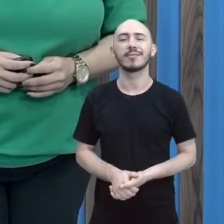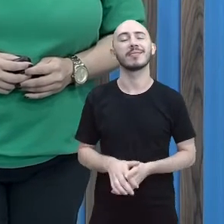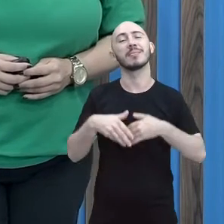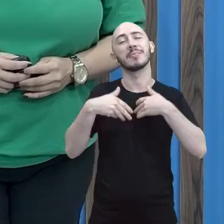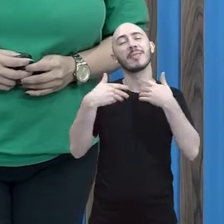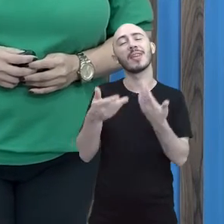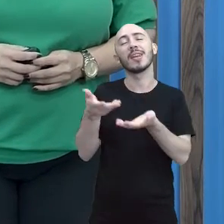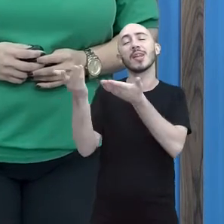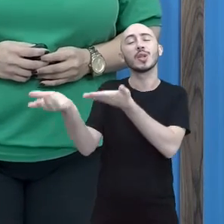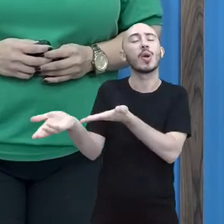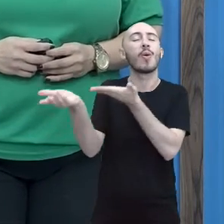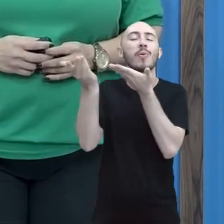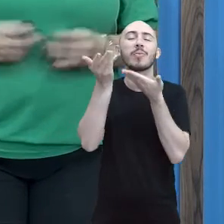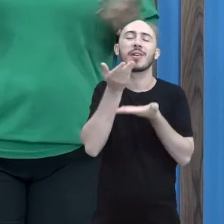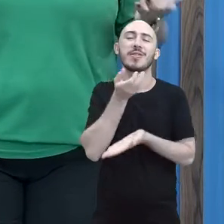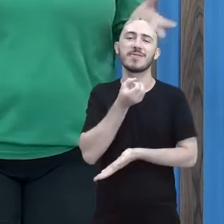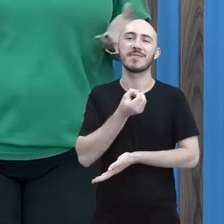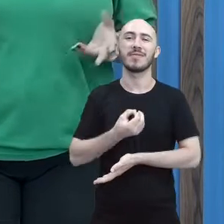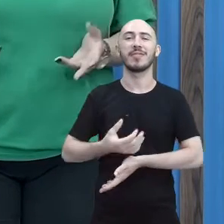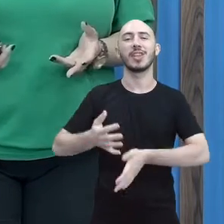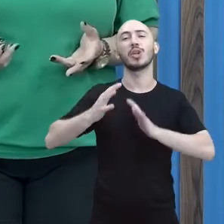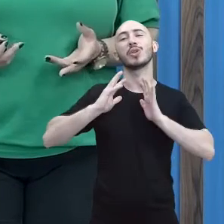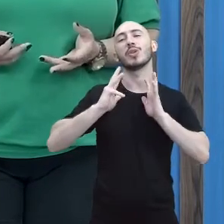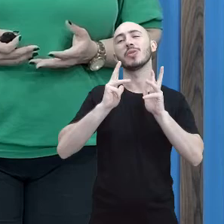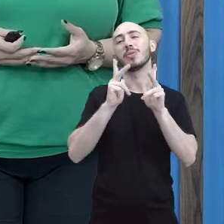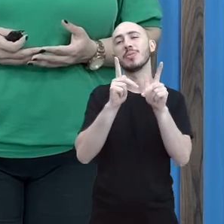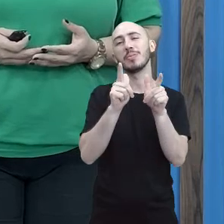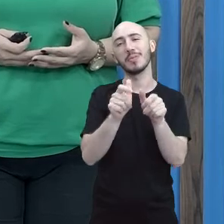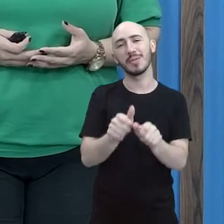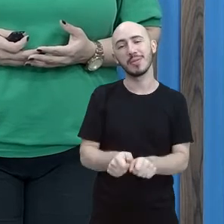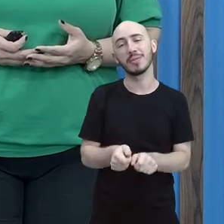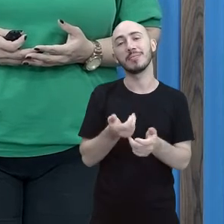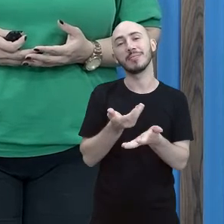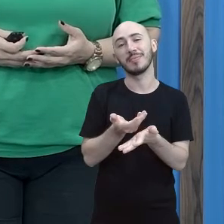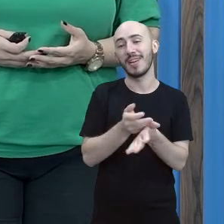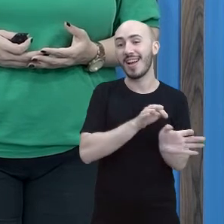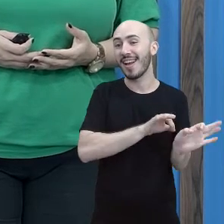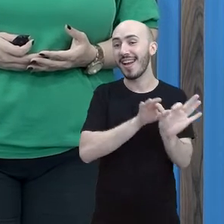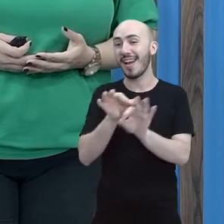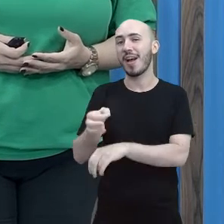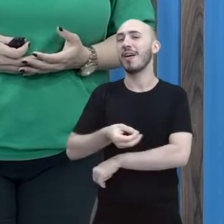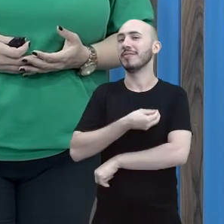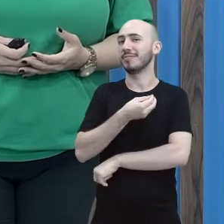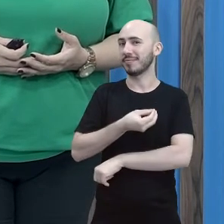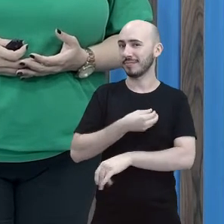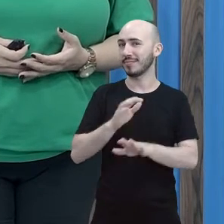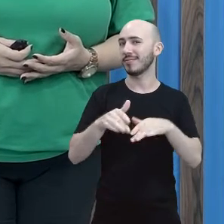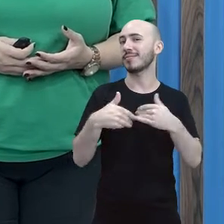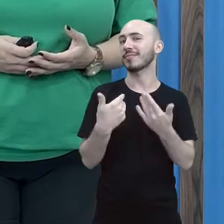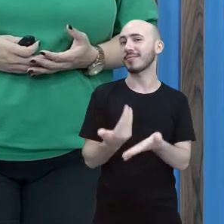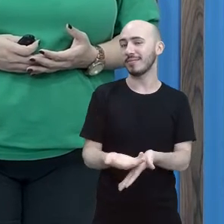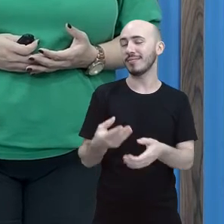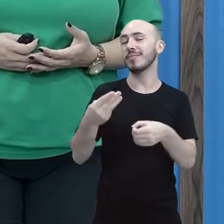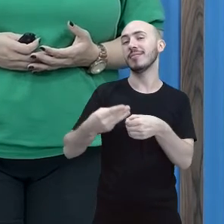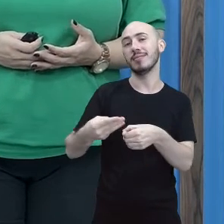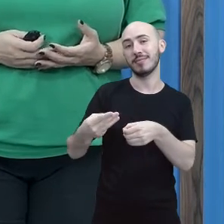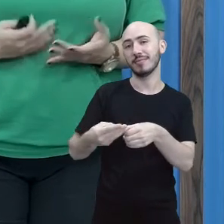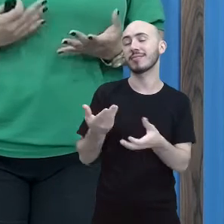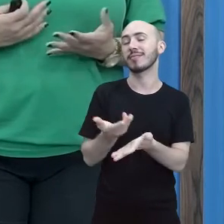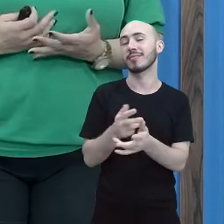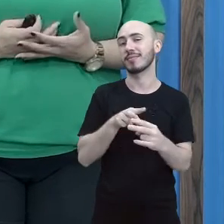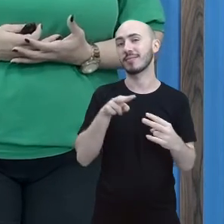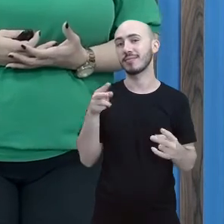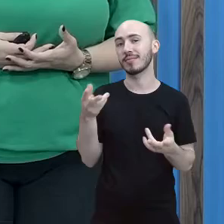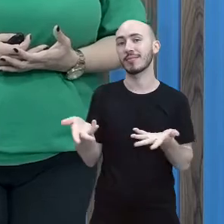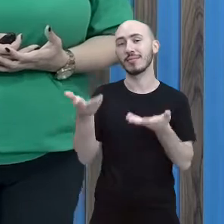Sejam bem-vindos e bem-vindas, todos vocês que estão aí acompanhando essa aula ao vivo da Escola Municipal para Aulas Digitais. Eu sou a